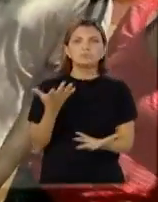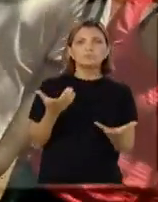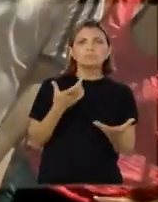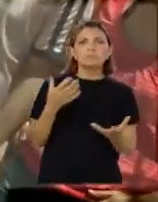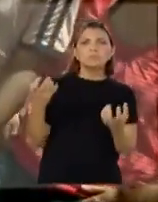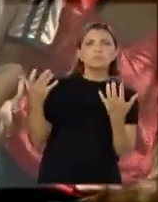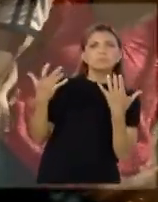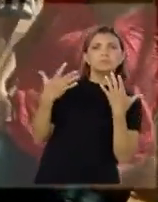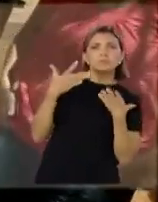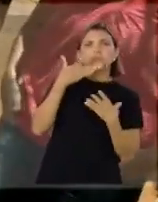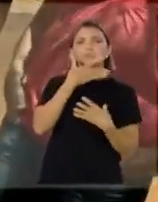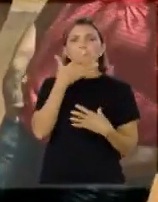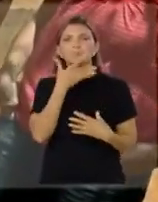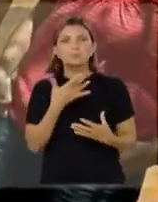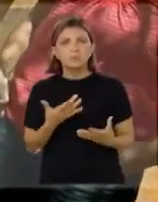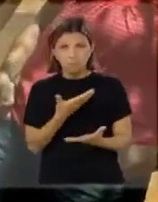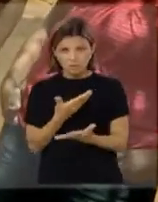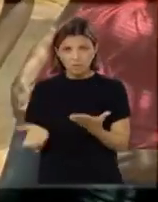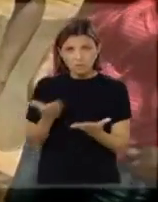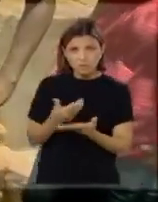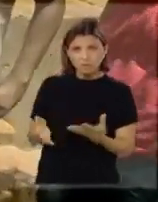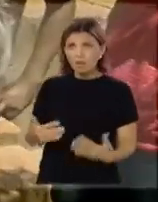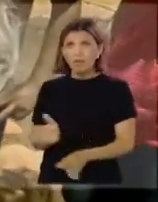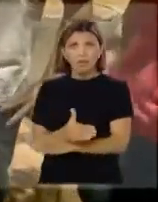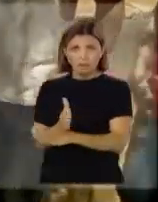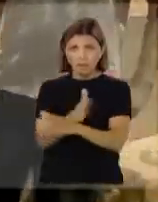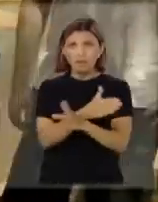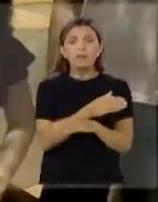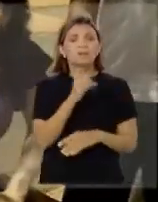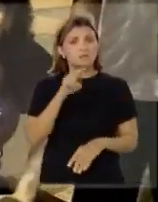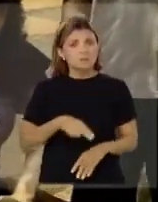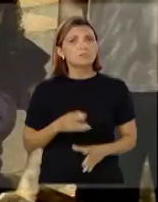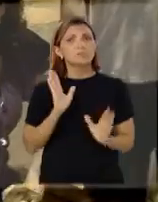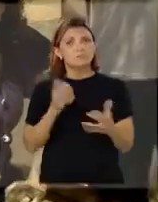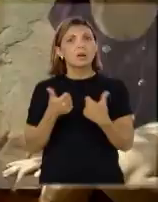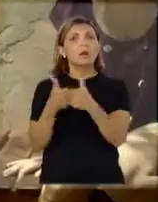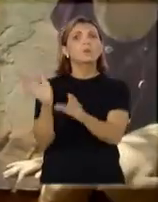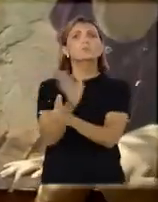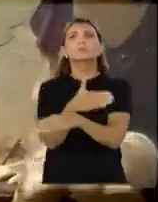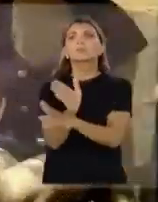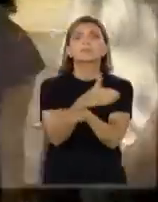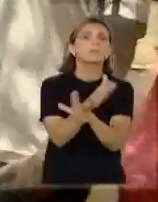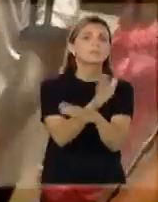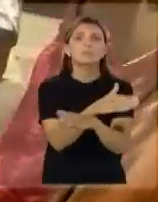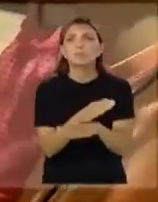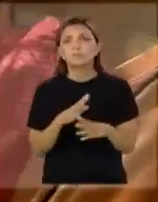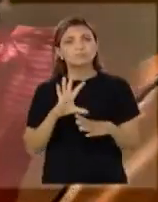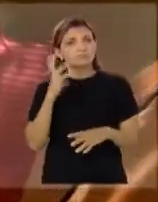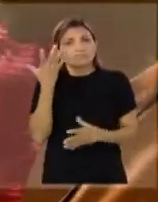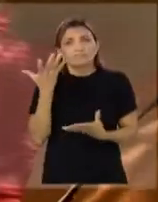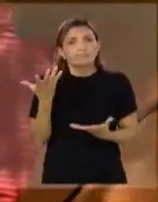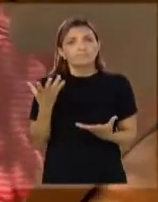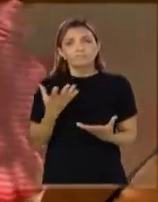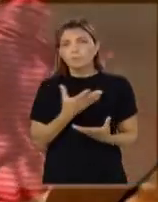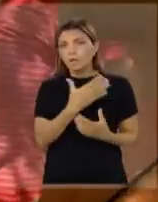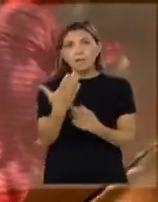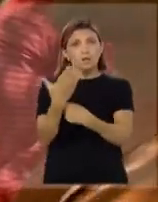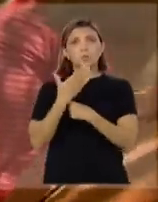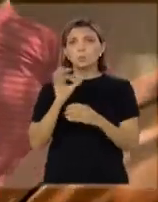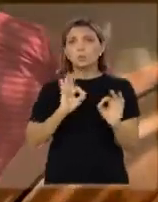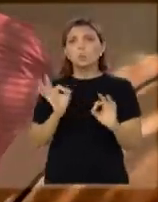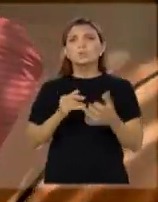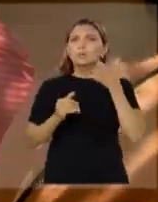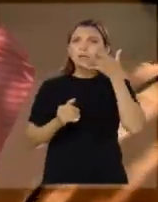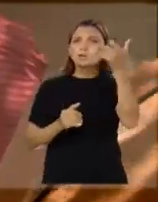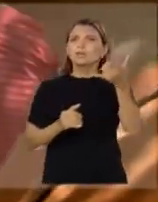aqui por causa da sombra, pra tomar um arzinho. A gente não tinha pra onde ir. Vocês estão perdidos? O ônibus que a gente tava é que perdeu a gente. A gente